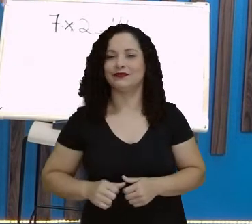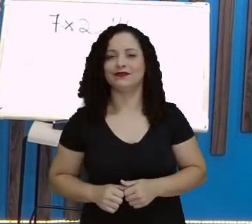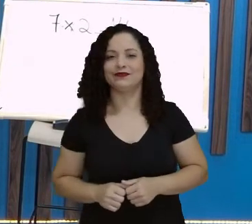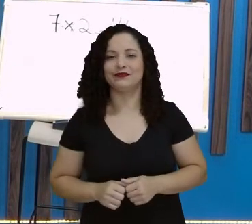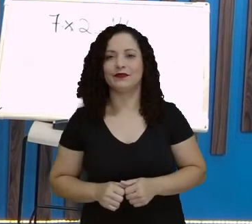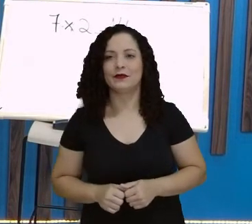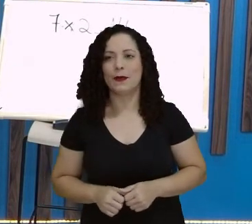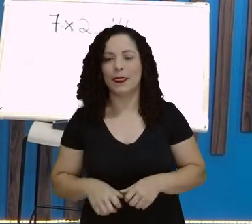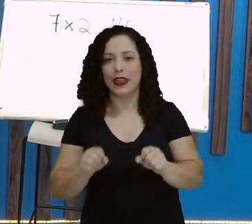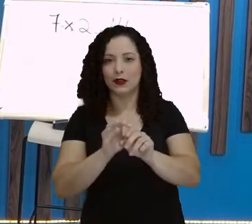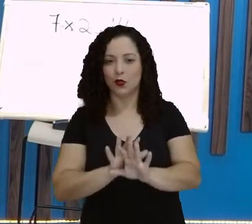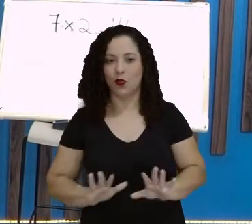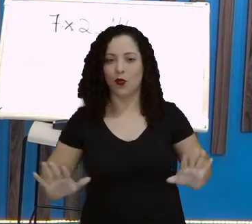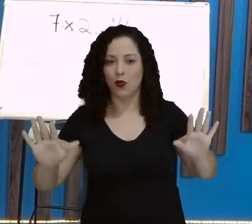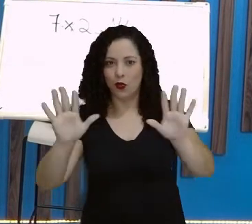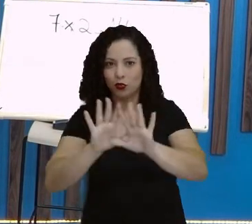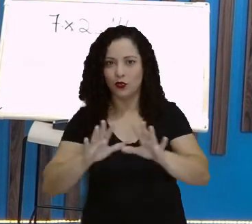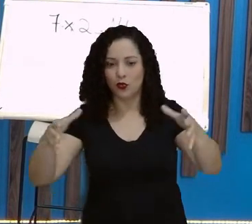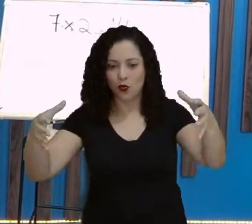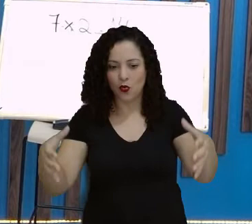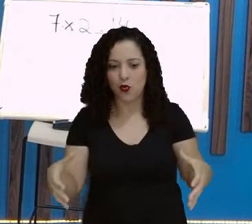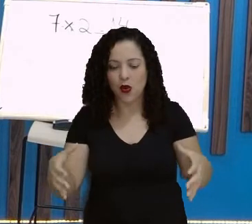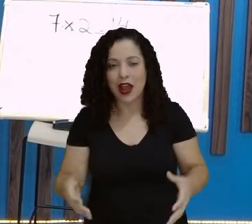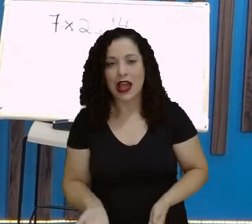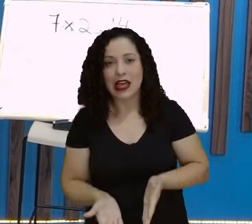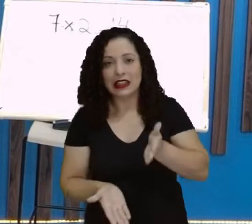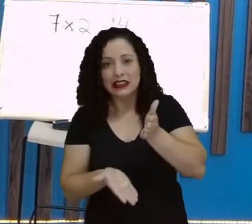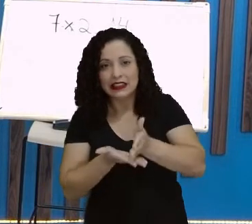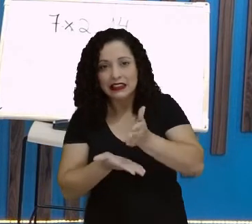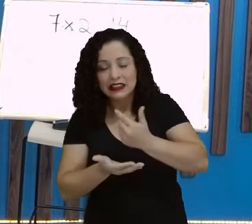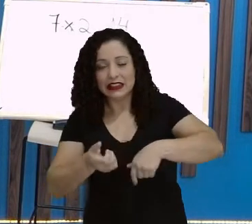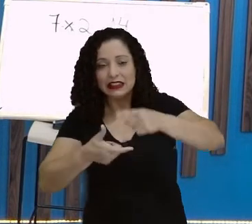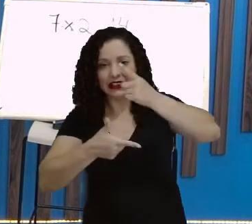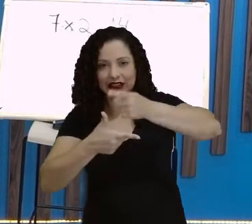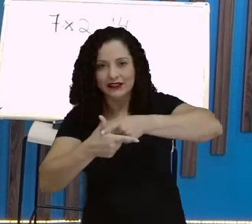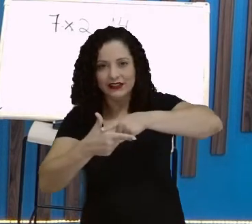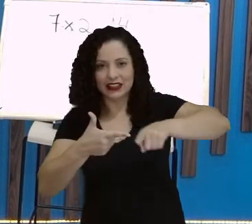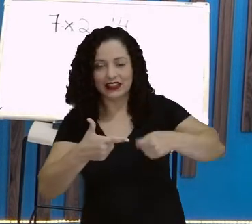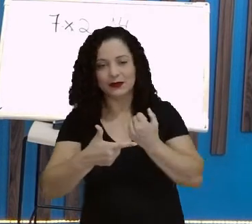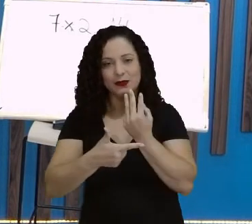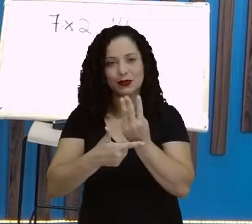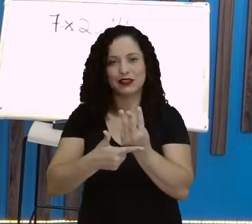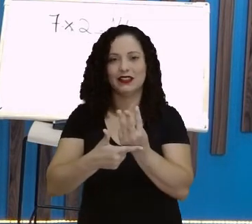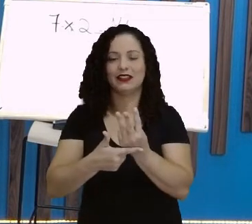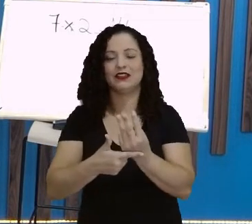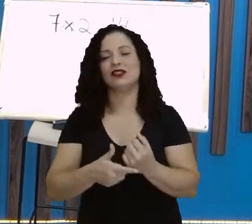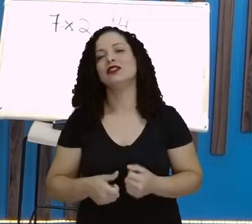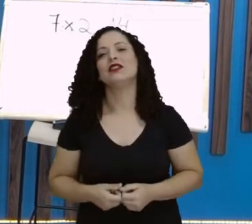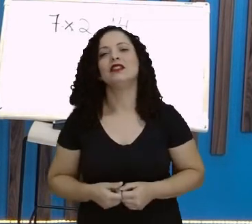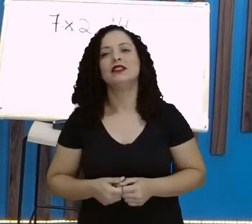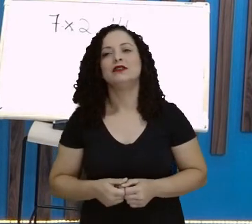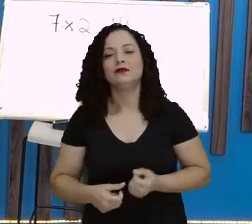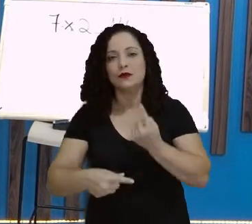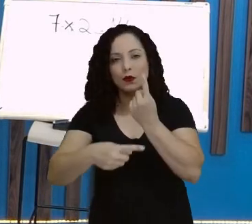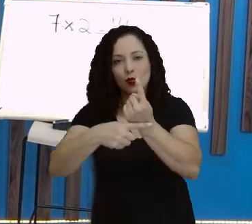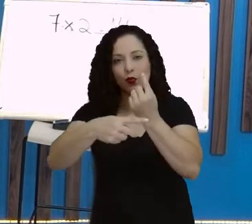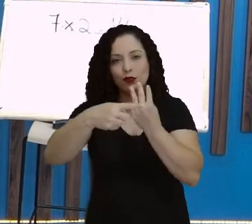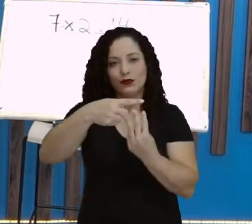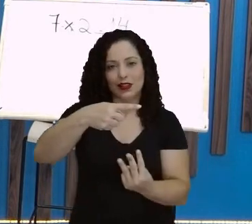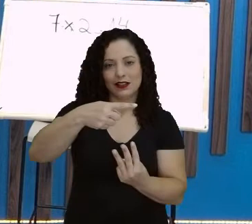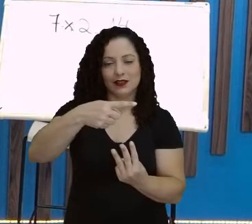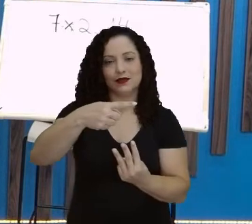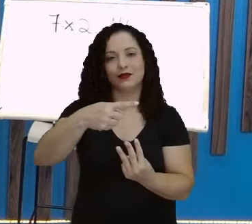pegar o todo e dividir por 3. Então, quando a gente fala de terça parte, a gente vai dividir